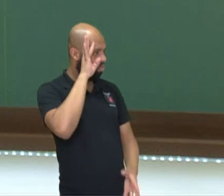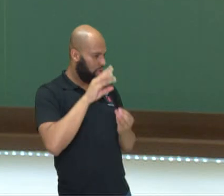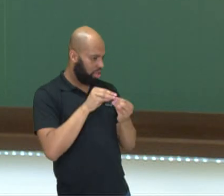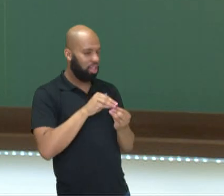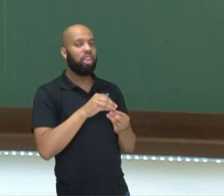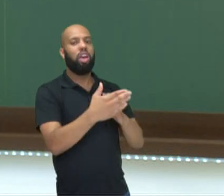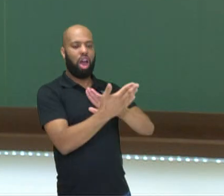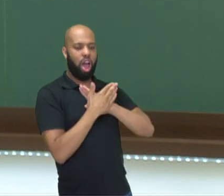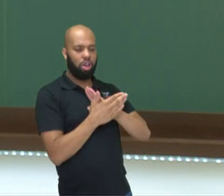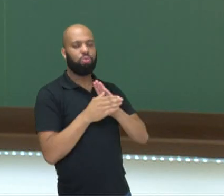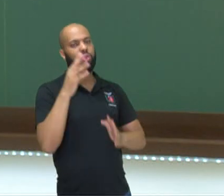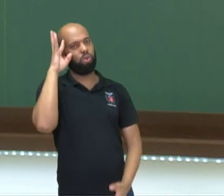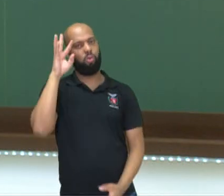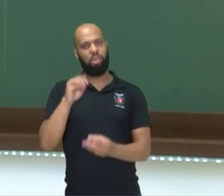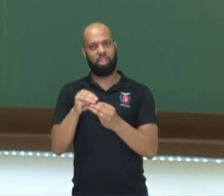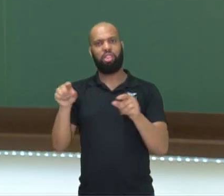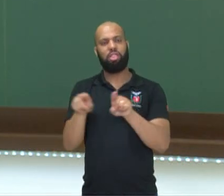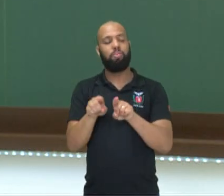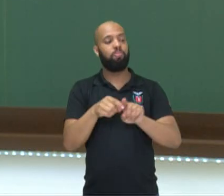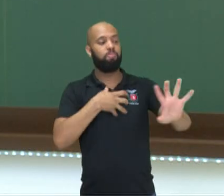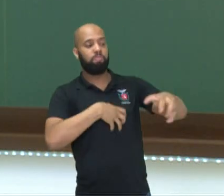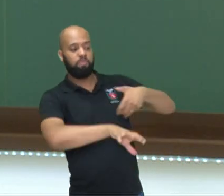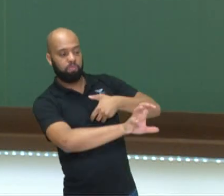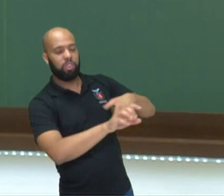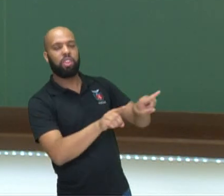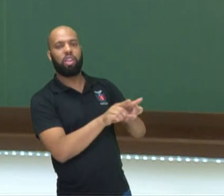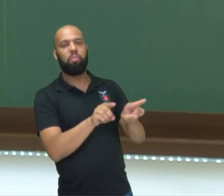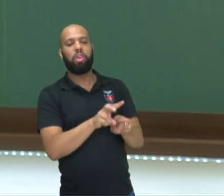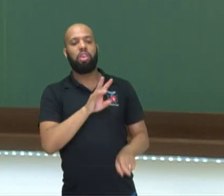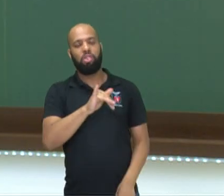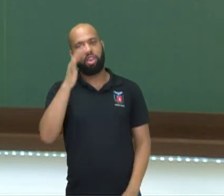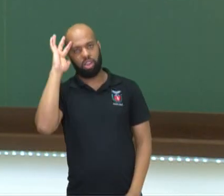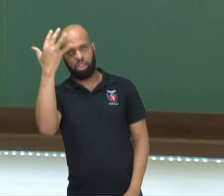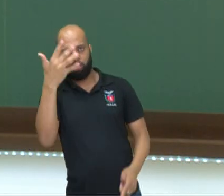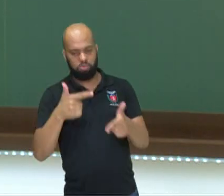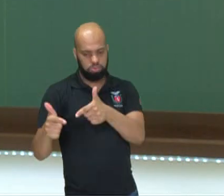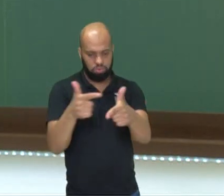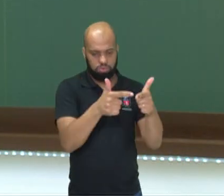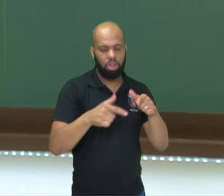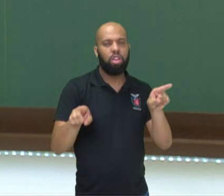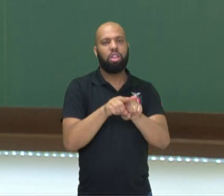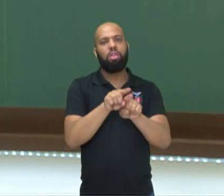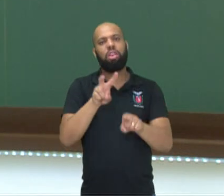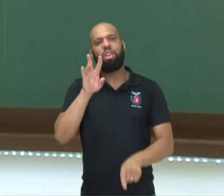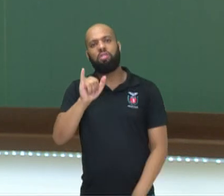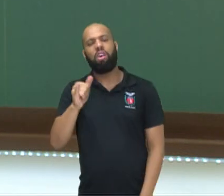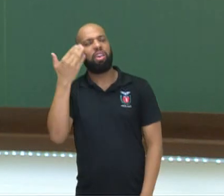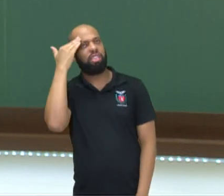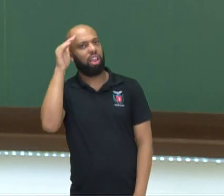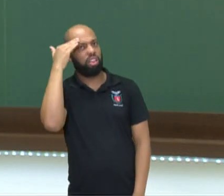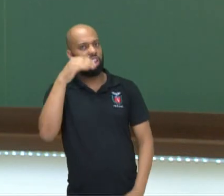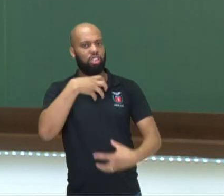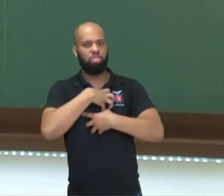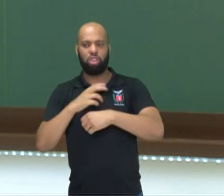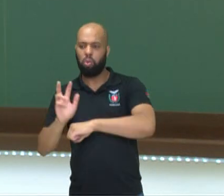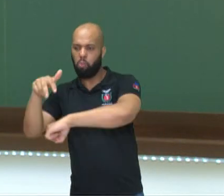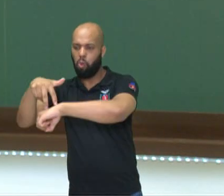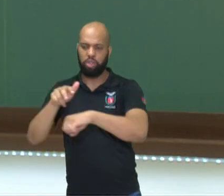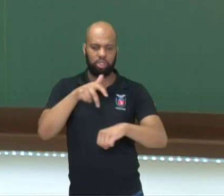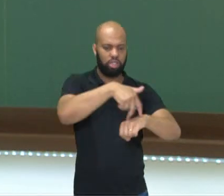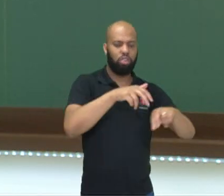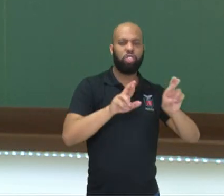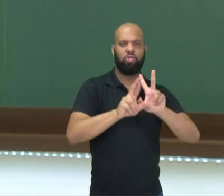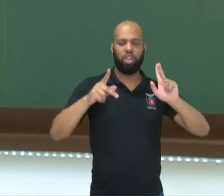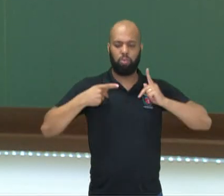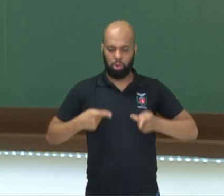ajuda a entender o outro, a resolver conflitos, a entender posicionamentos diferentes,